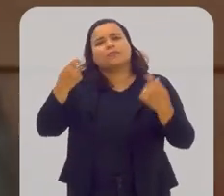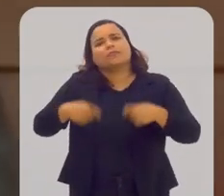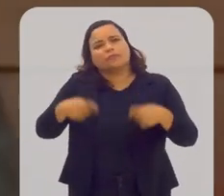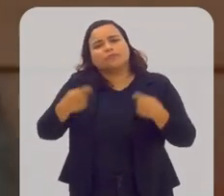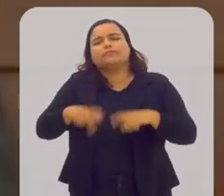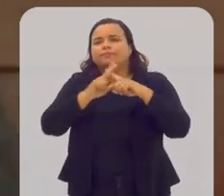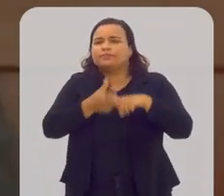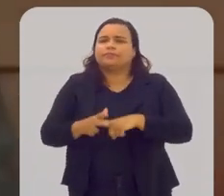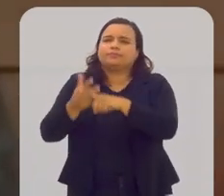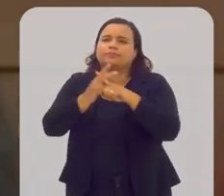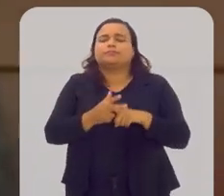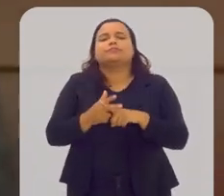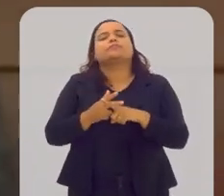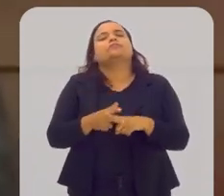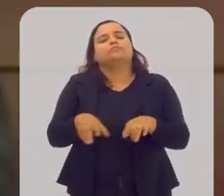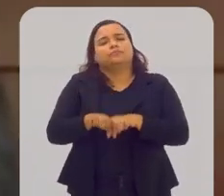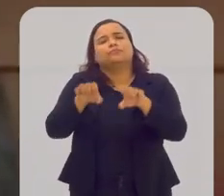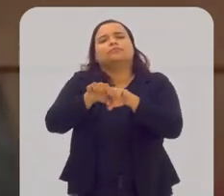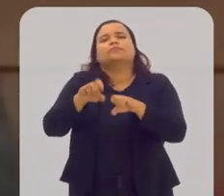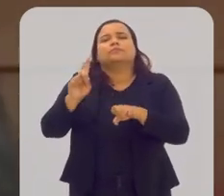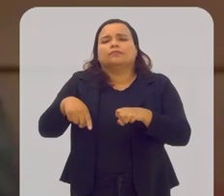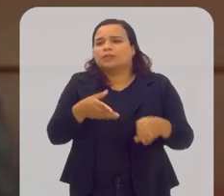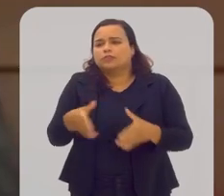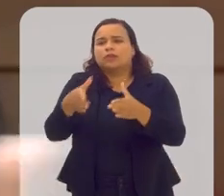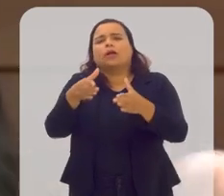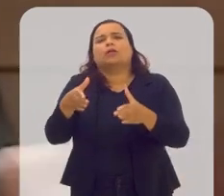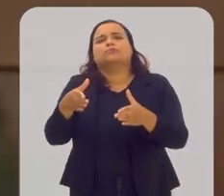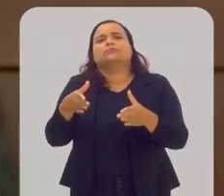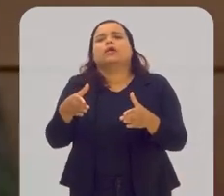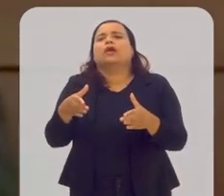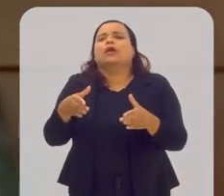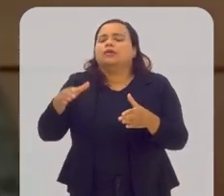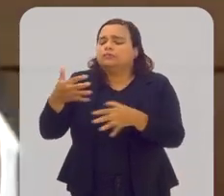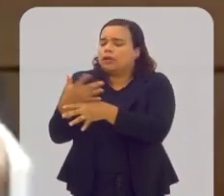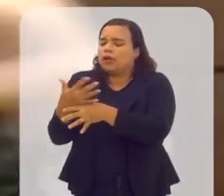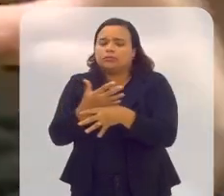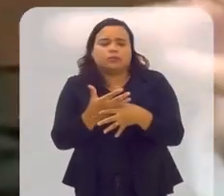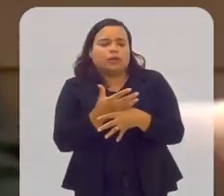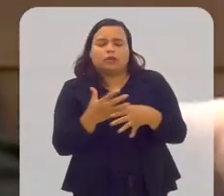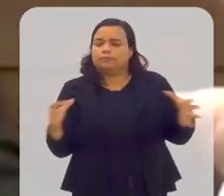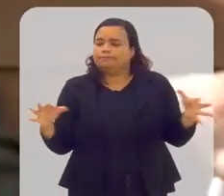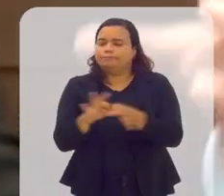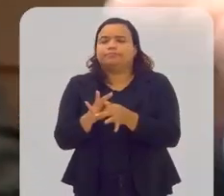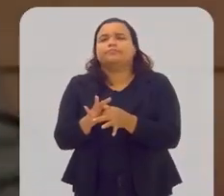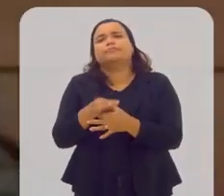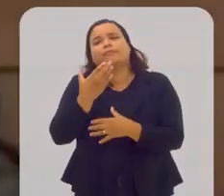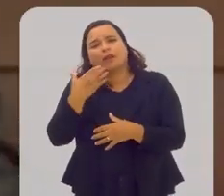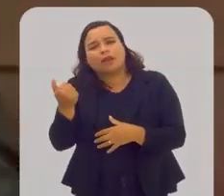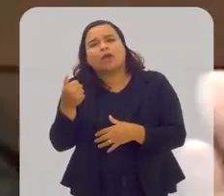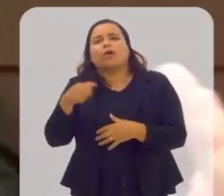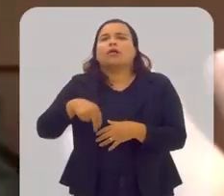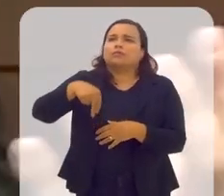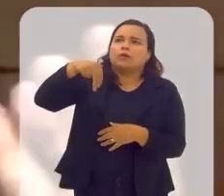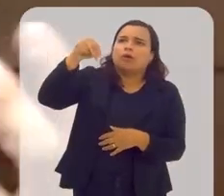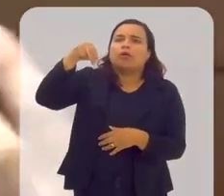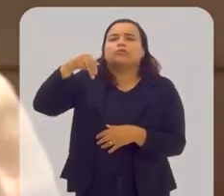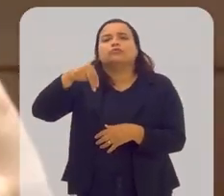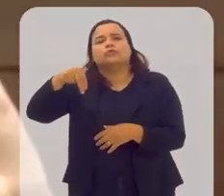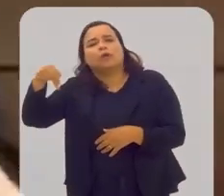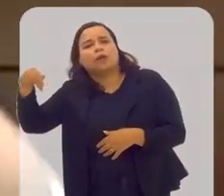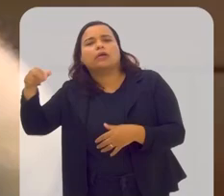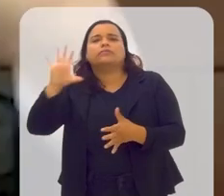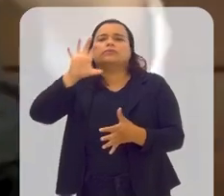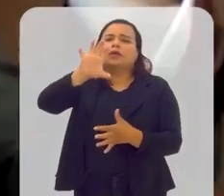melhorar sua infraestrutura, seja de estradas, de redução de tempo entre as cidades, de interligações melhor da região norte-noroeste, da